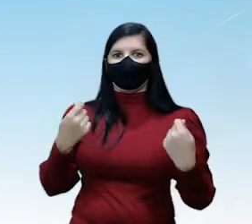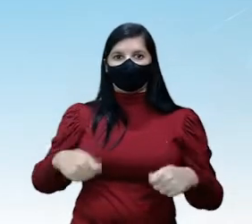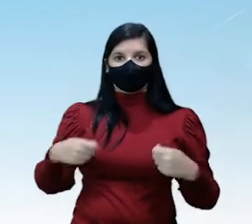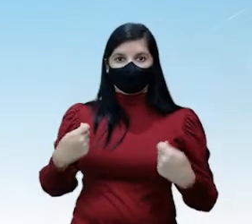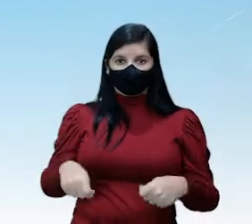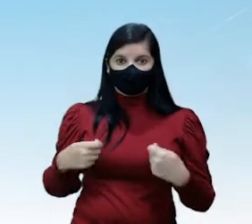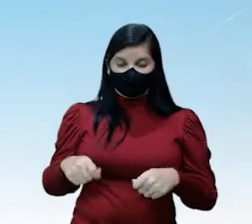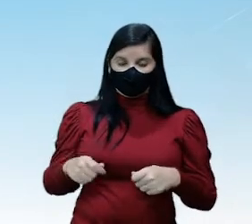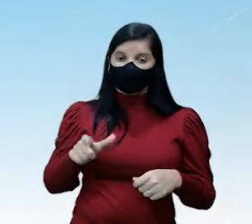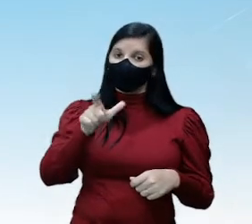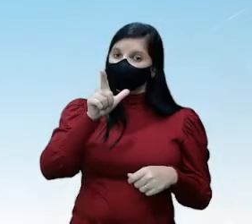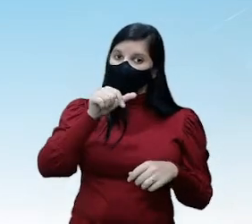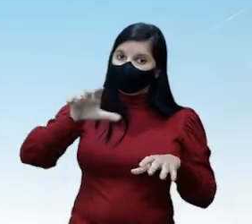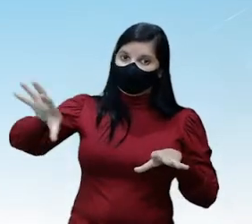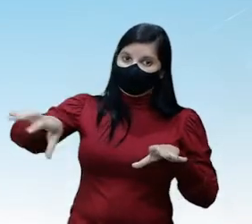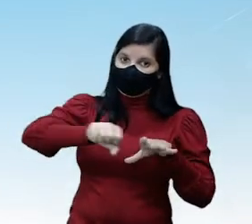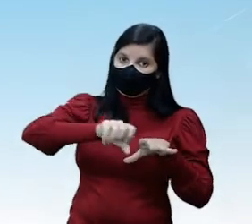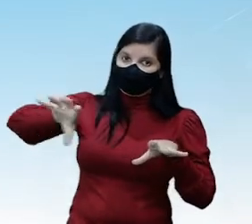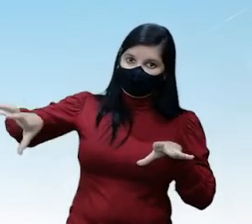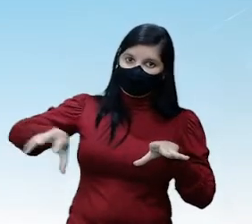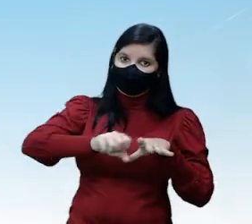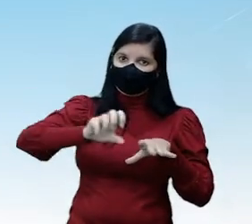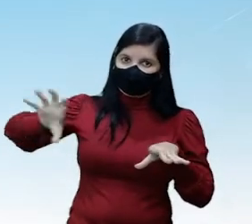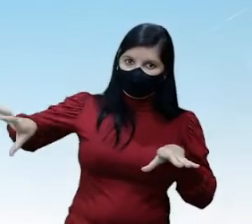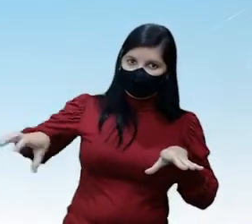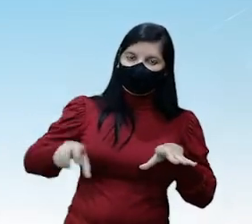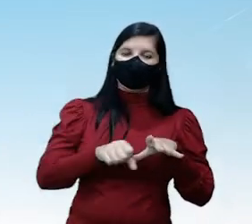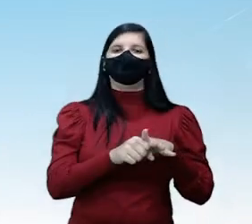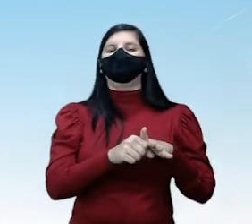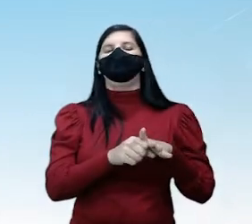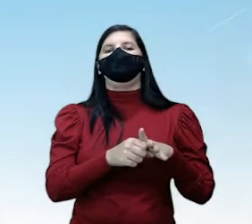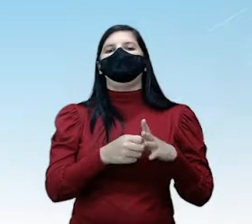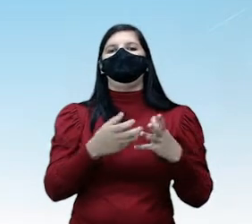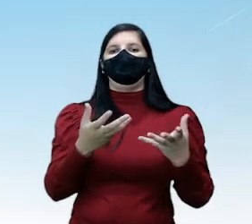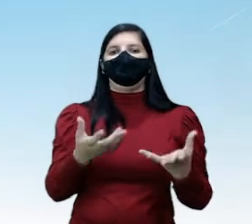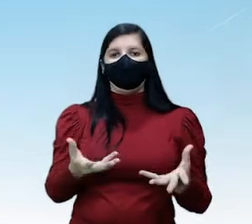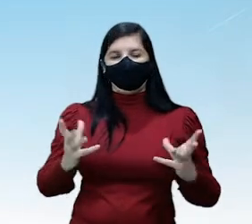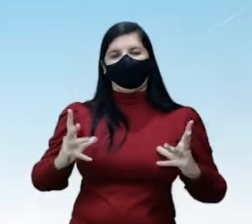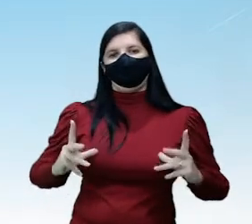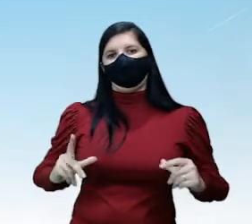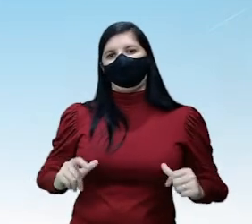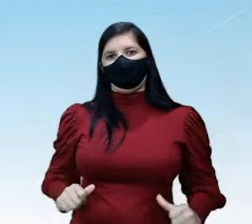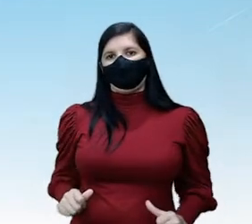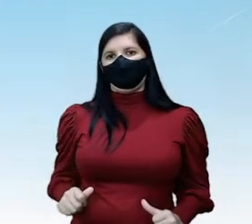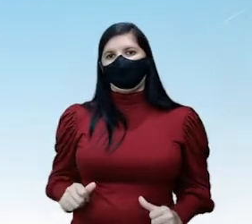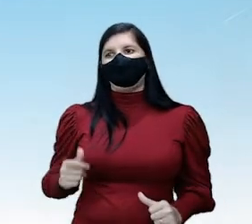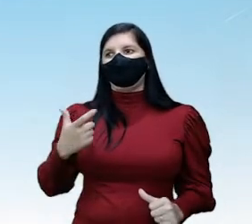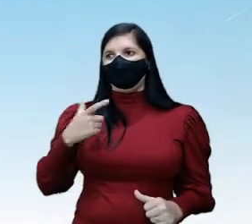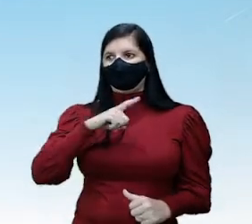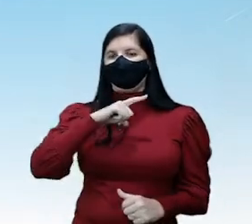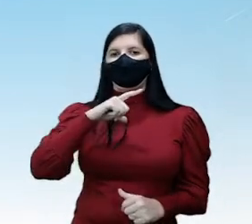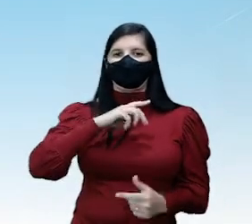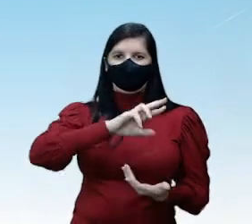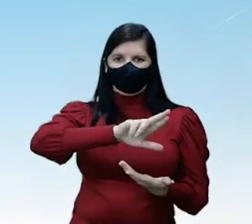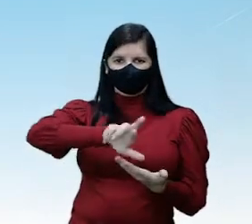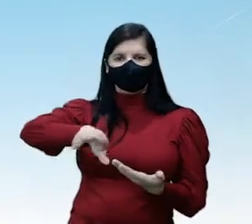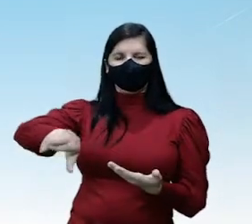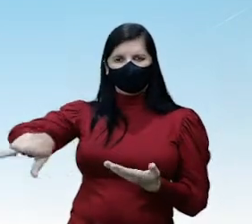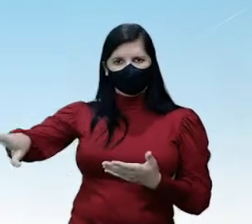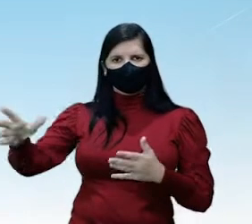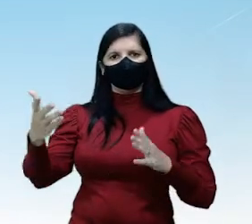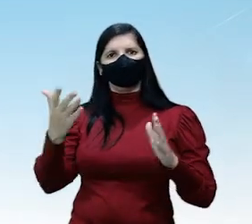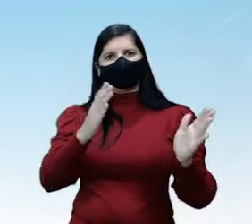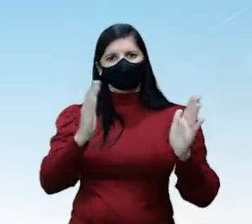essa captação dessa água, ela passe ali justamente por um tratamento e vai existir várias